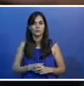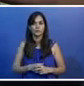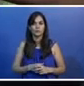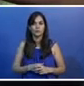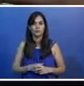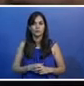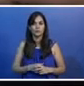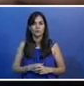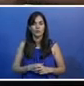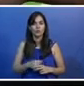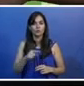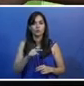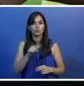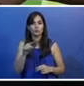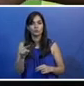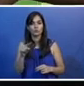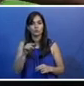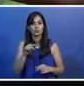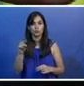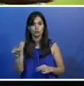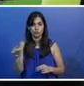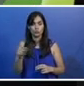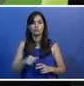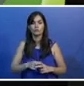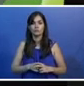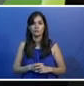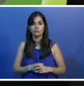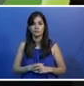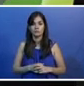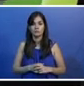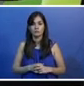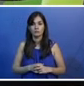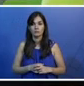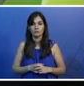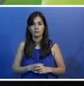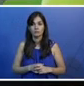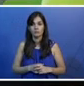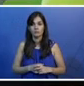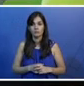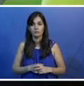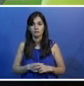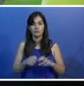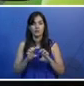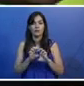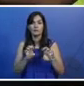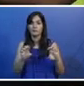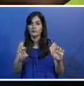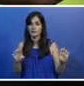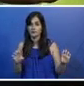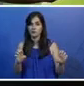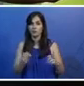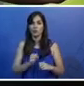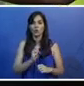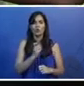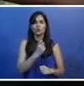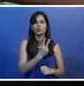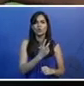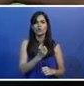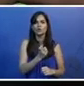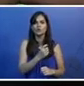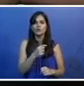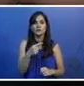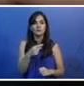2 vezes 2x menos 13. Tenho a expressão algébrica 2x menos 3, a